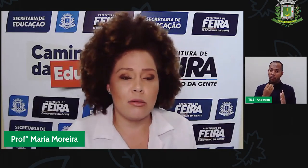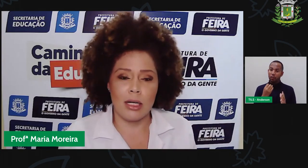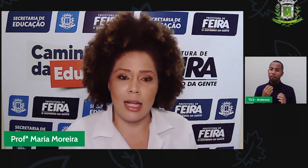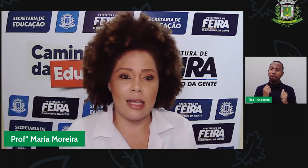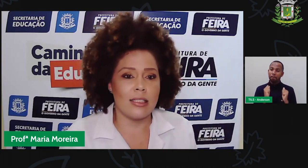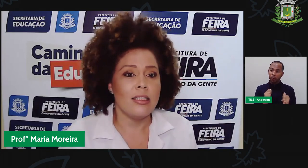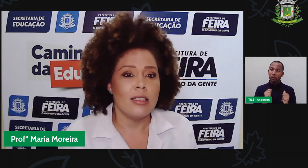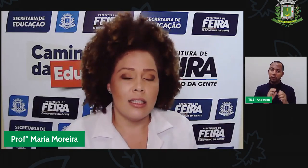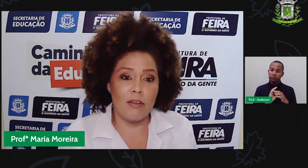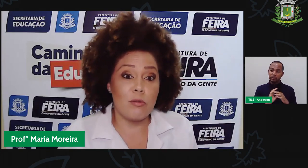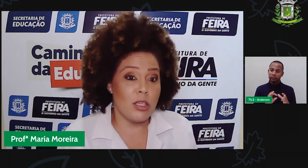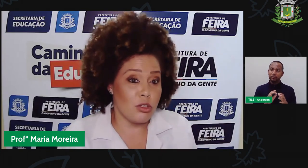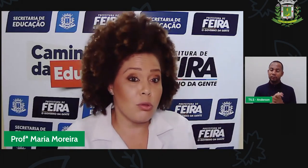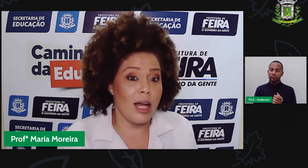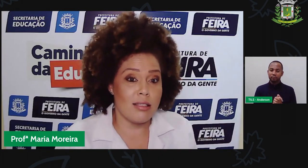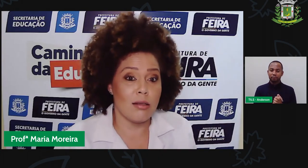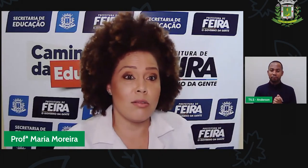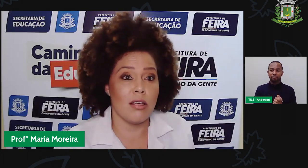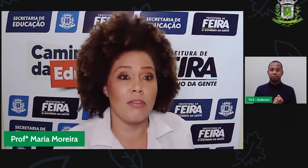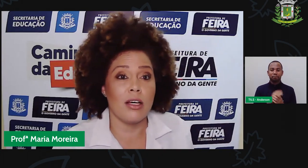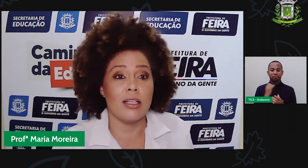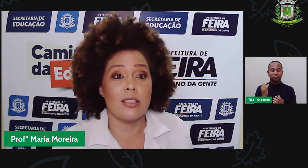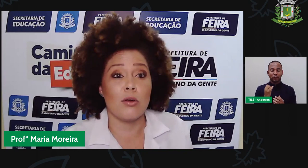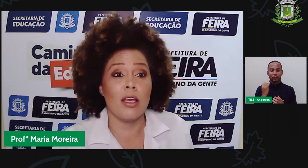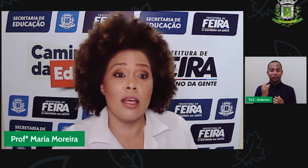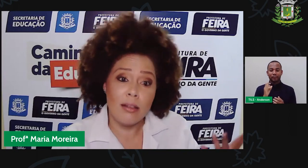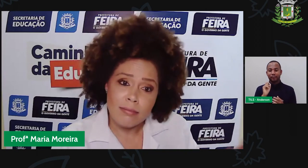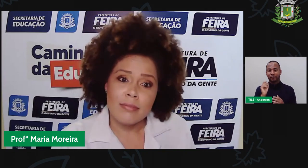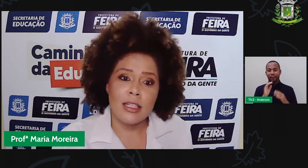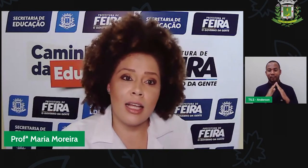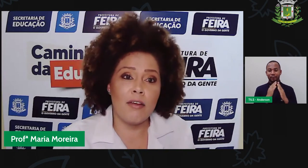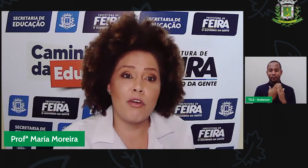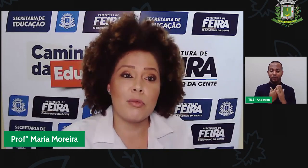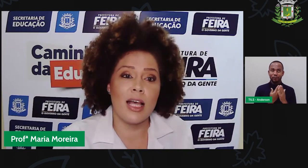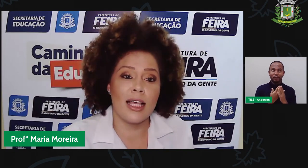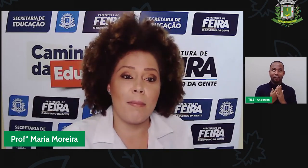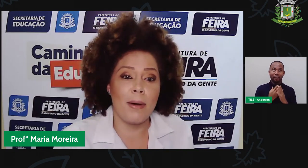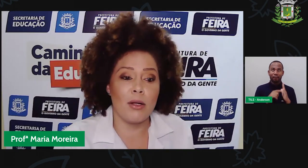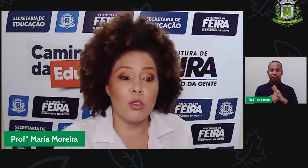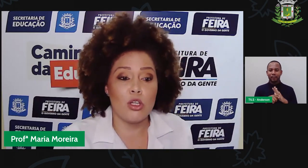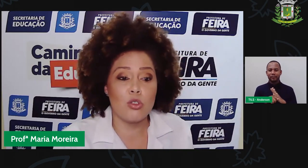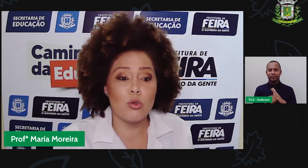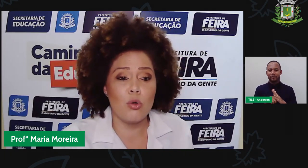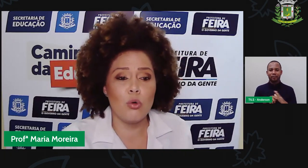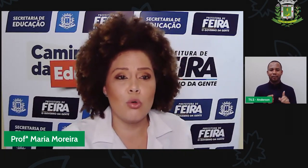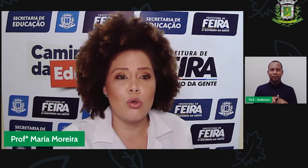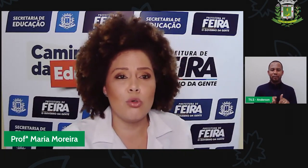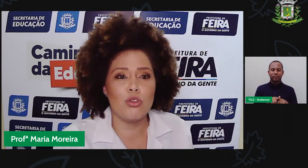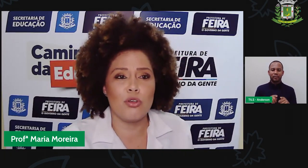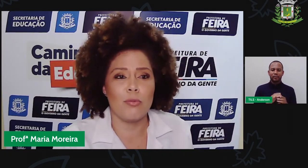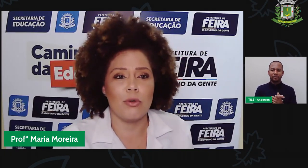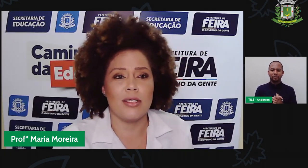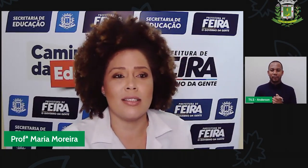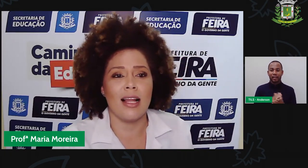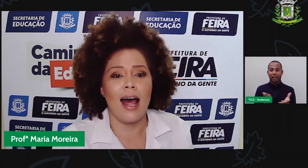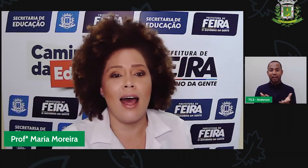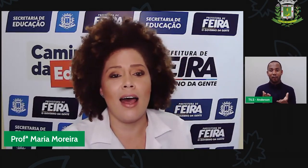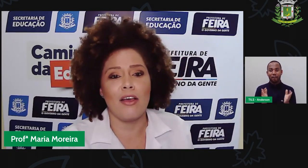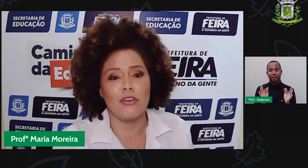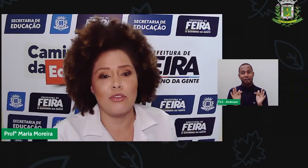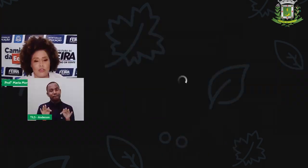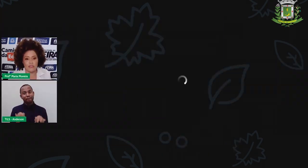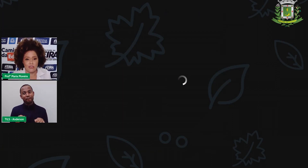lado a lado com a Nasa né Vamos ser estudados inclusive Anderson e né Vamos aqui para o nosso último